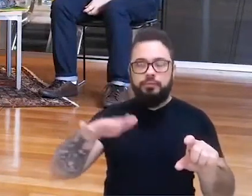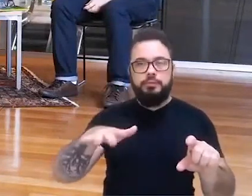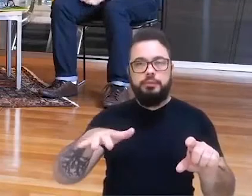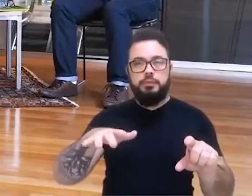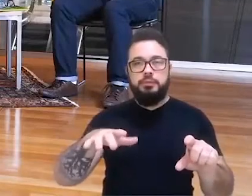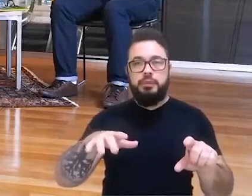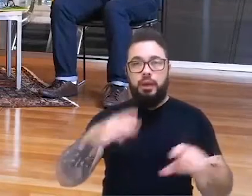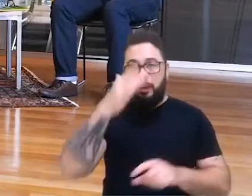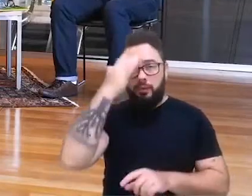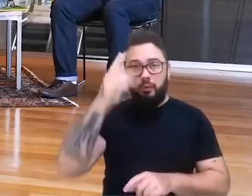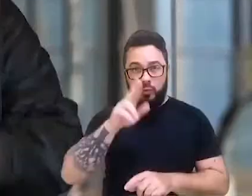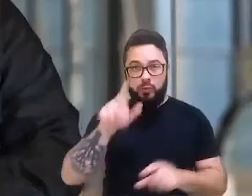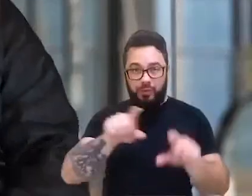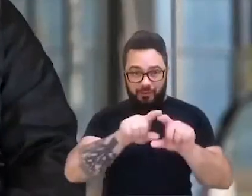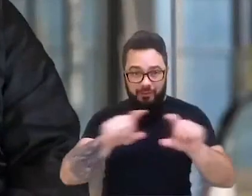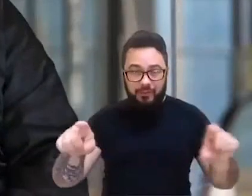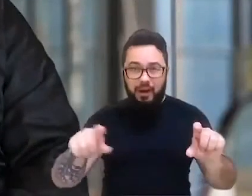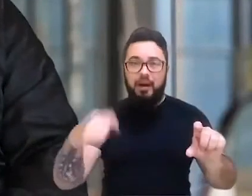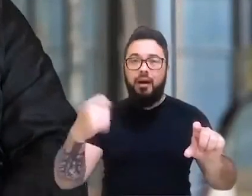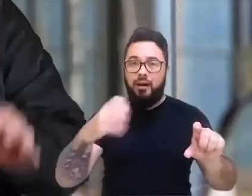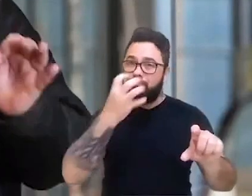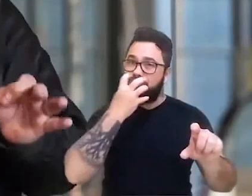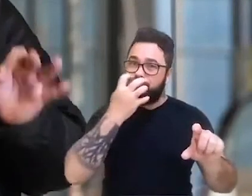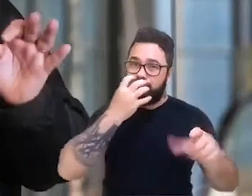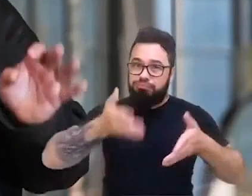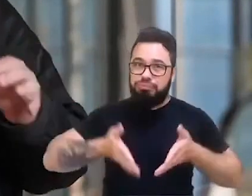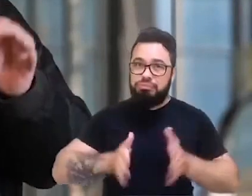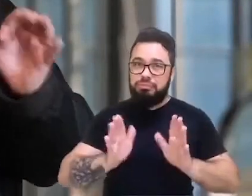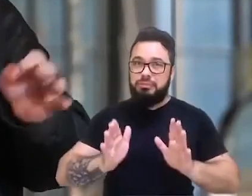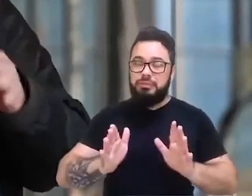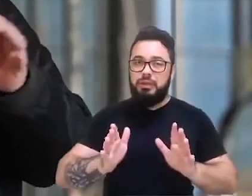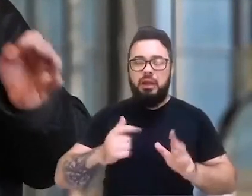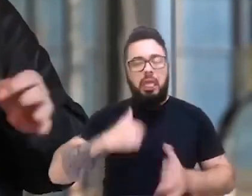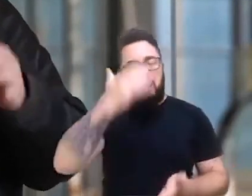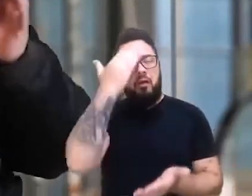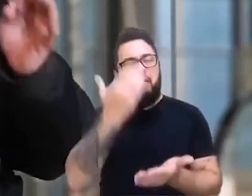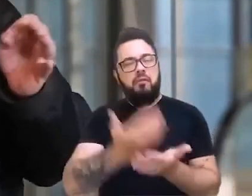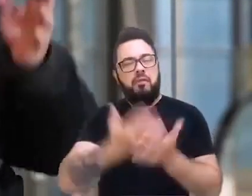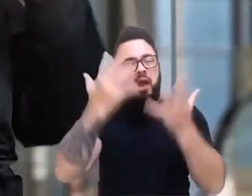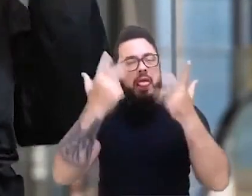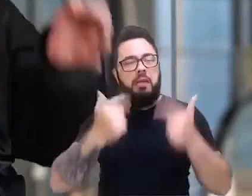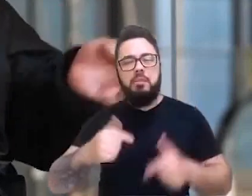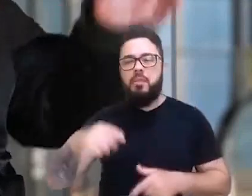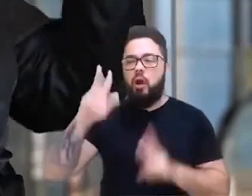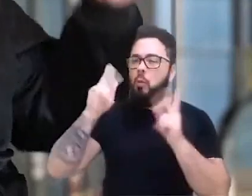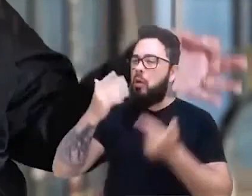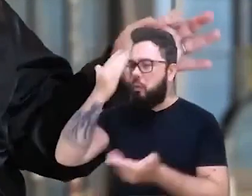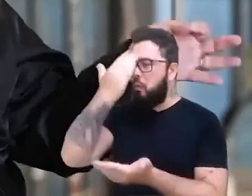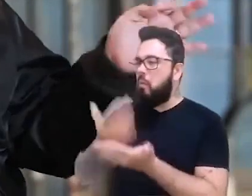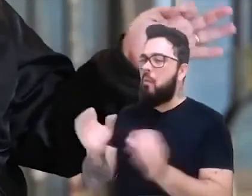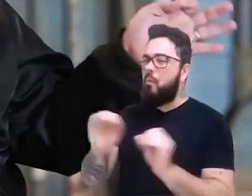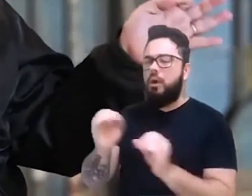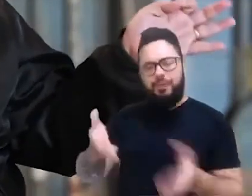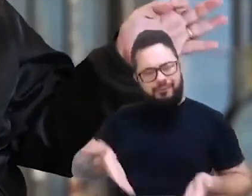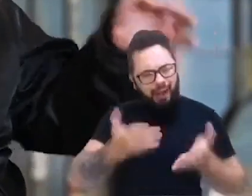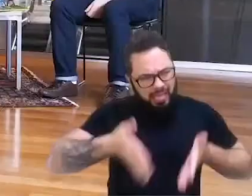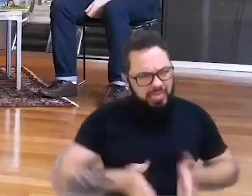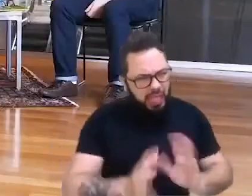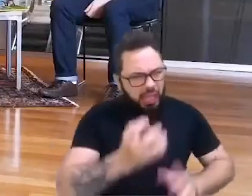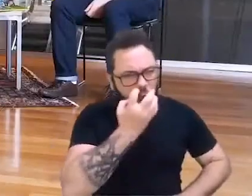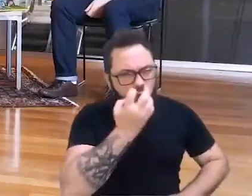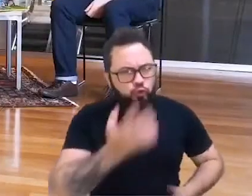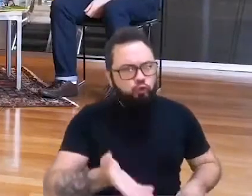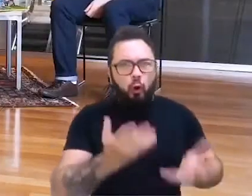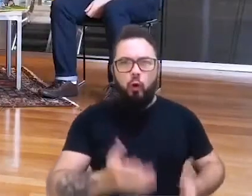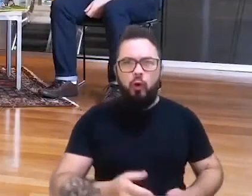A pessoa que usa essa frase tinha que nascer cachorro. Ai, adoro os animais. Confio mais nos animais do que no ser humano. Nasce cachorro! Tô de